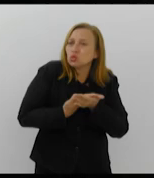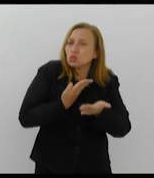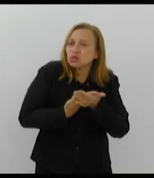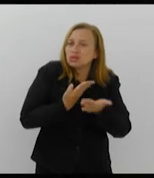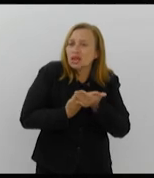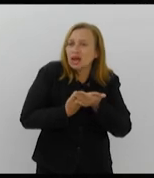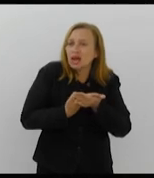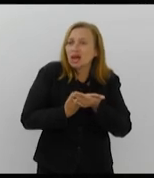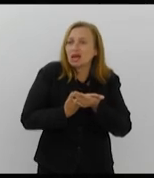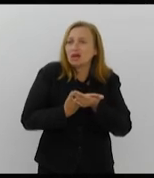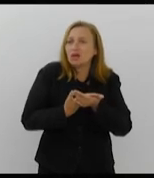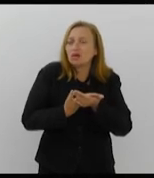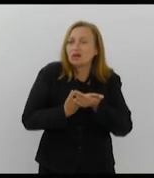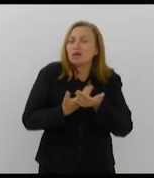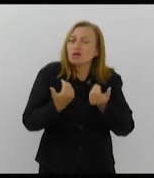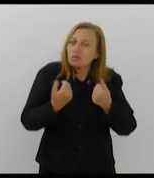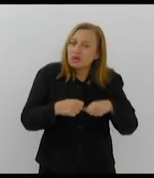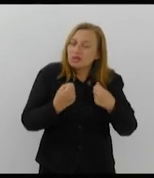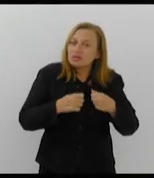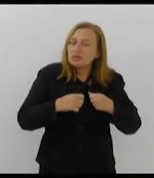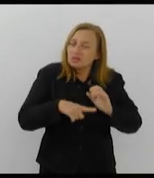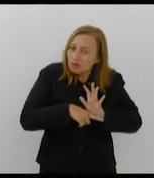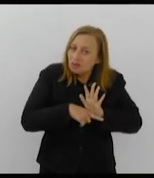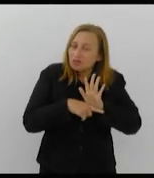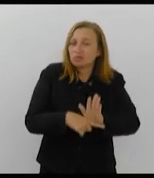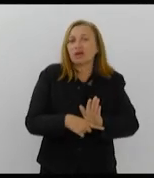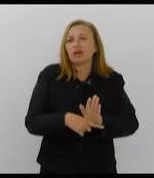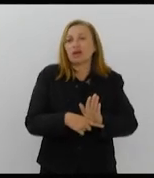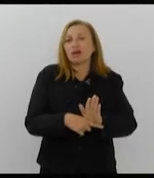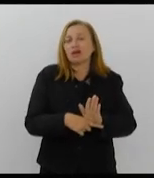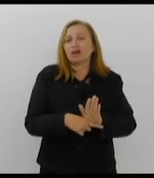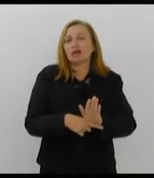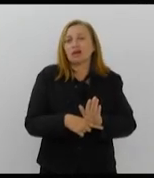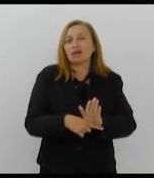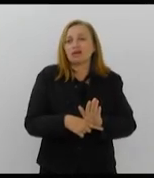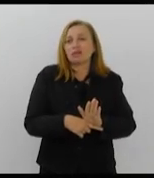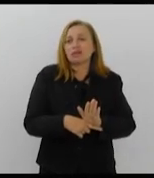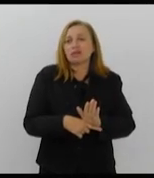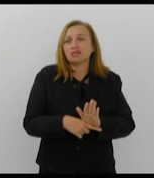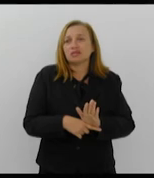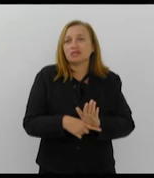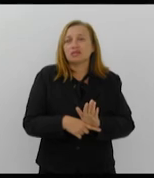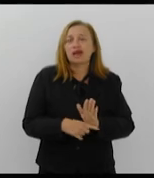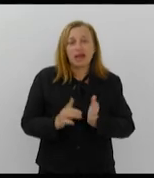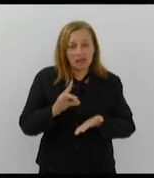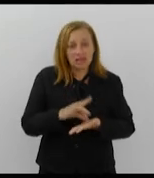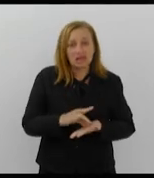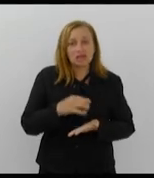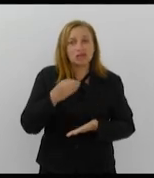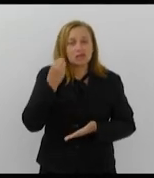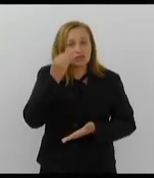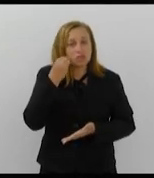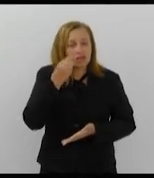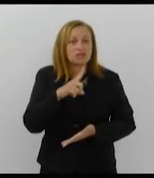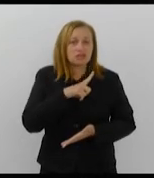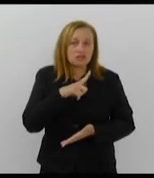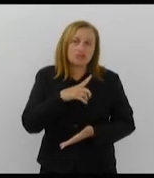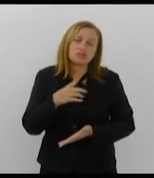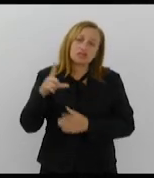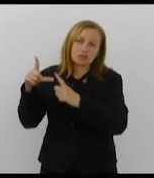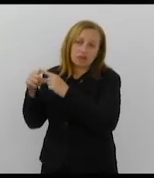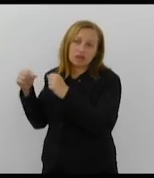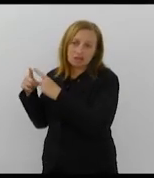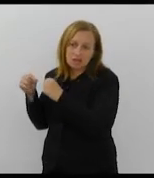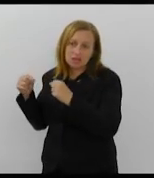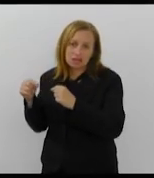que corresponder um pouco da realidade que talvez eu traga de Brasília. Que eu digo que é uma bolha,